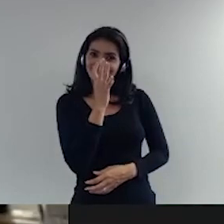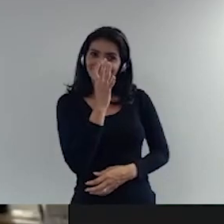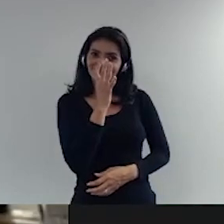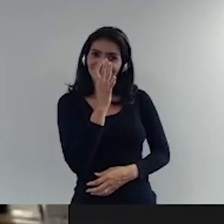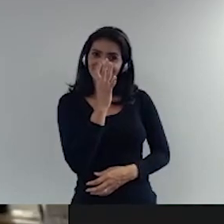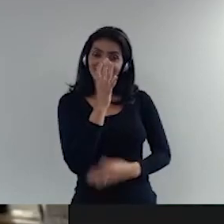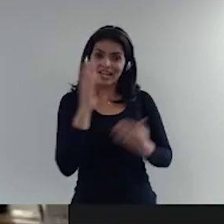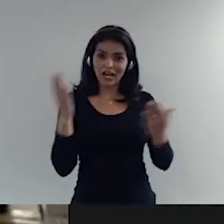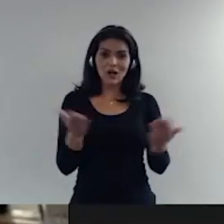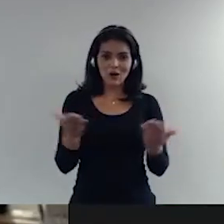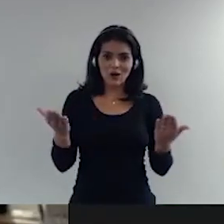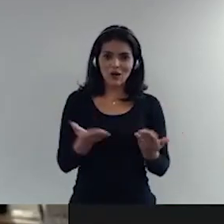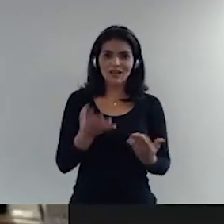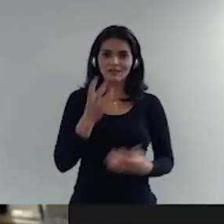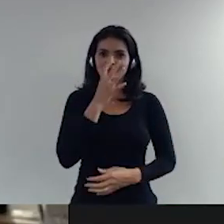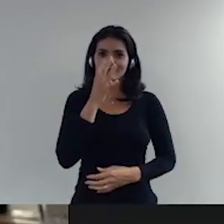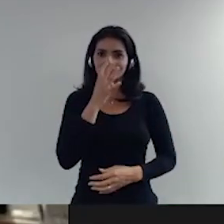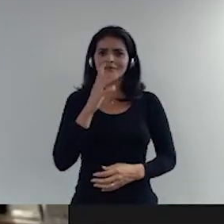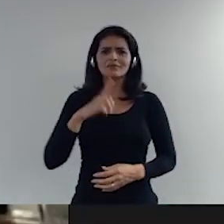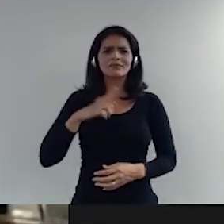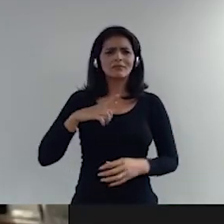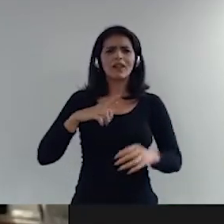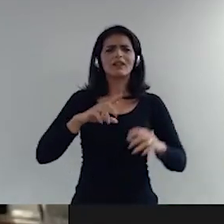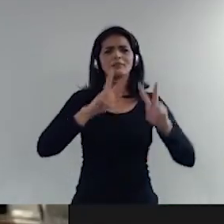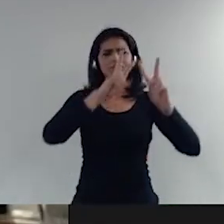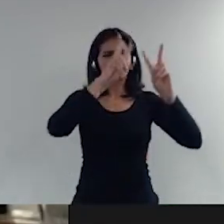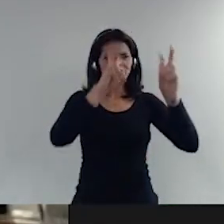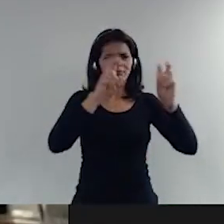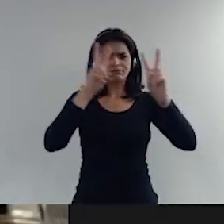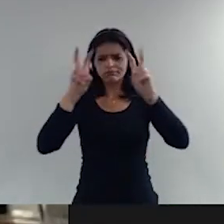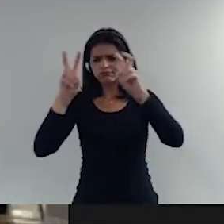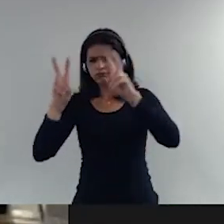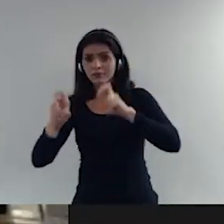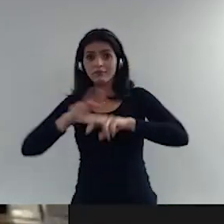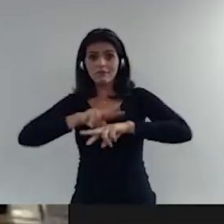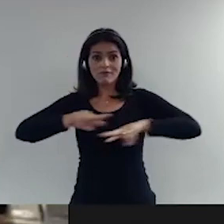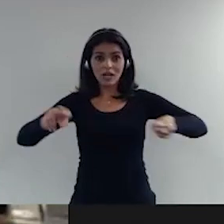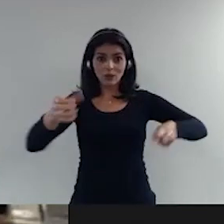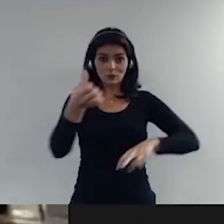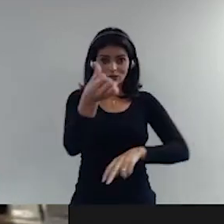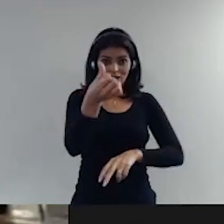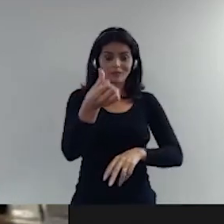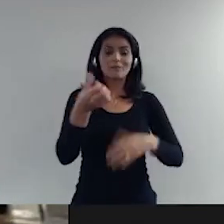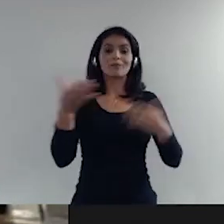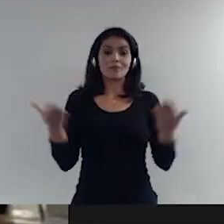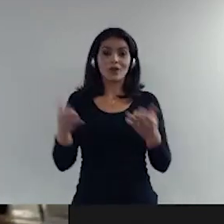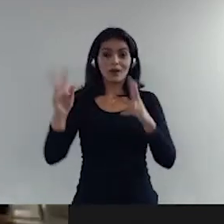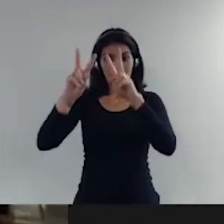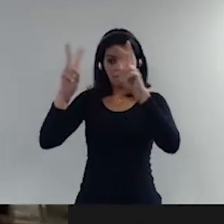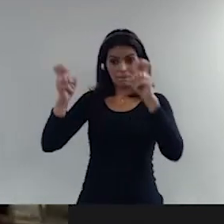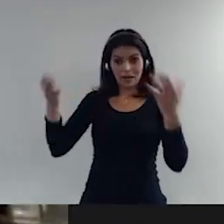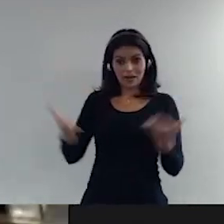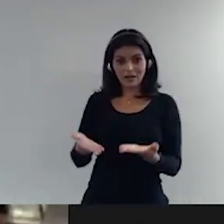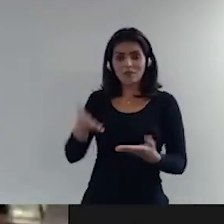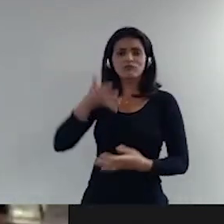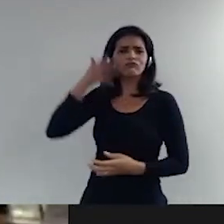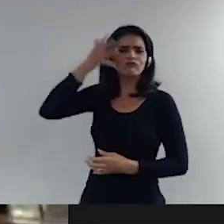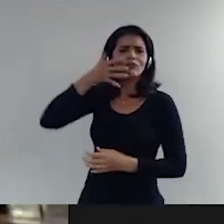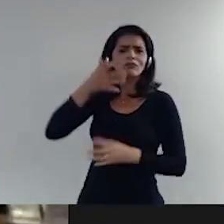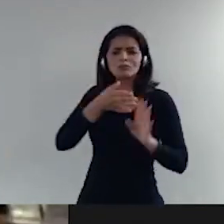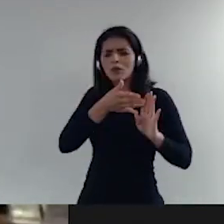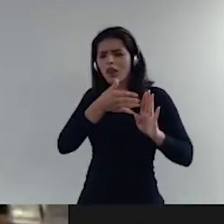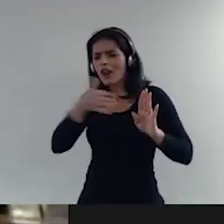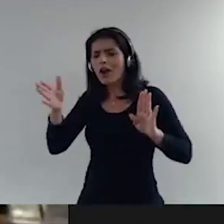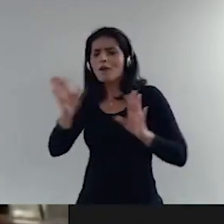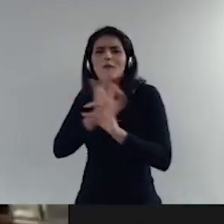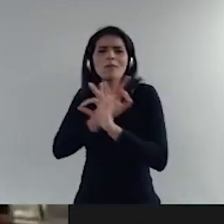estão atualmente em vários painéis. Então, esse painel foi muito bom, tão